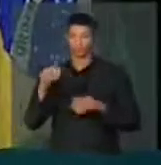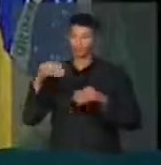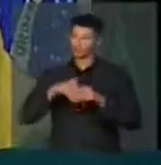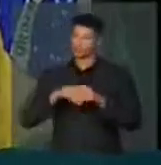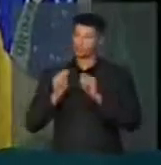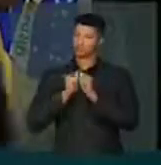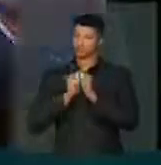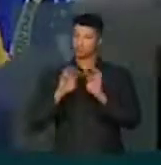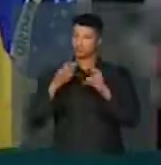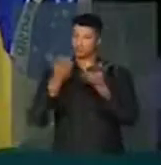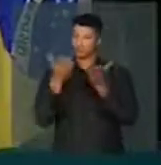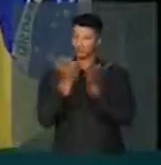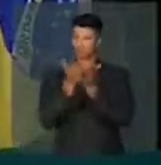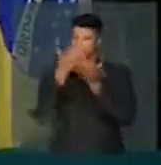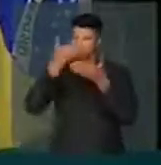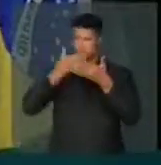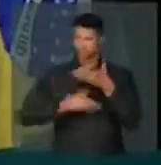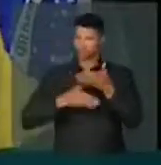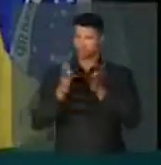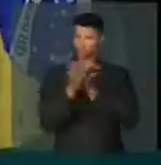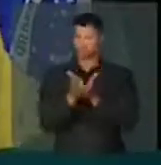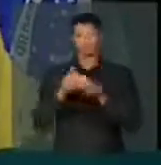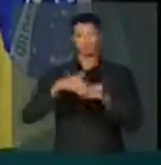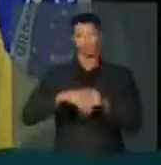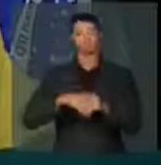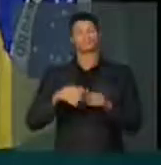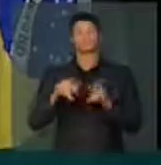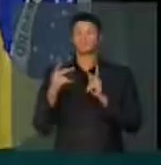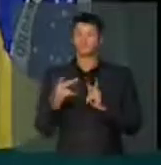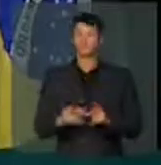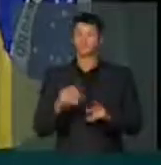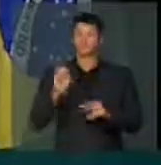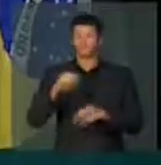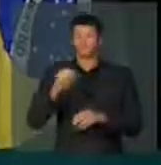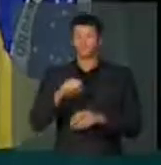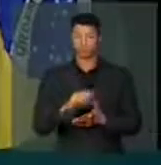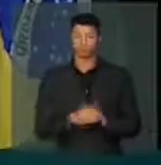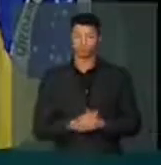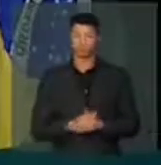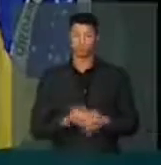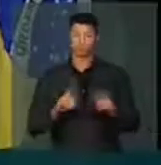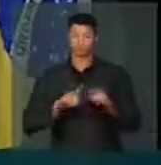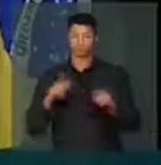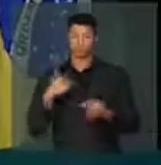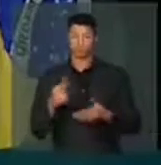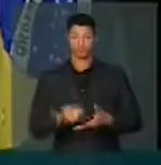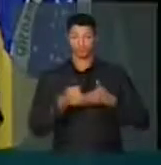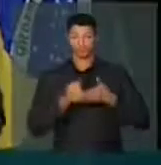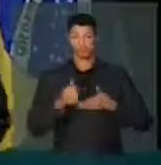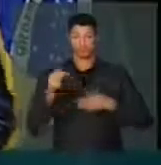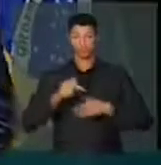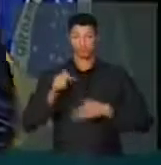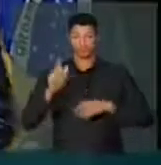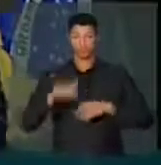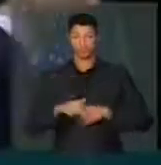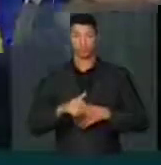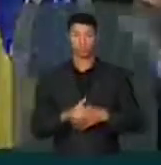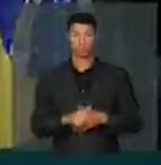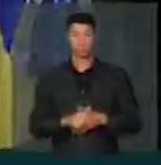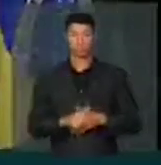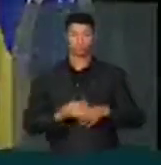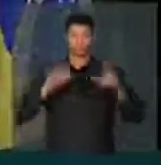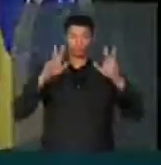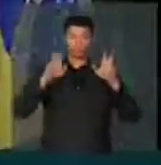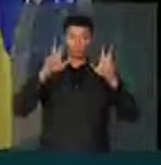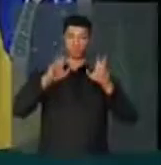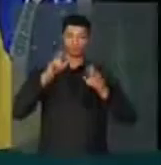também todo o painel e o mérito do projeto votando sim. Mas o que nos traz aqui é o tema